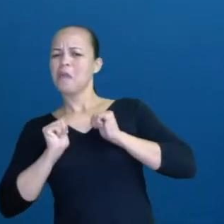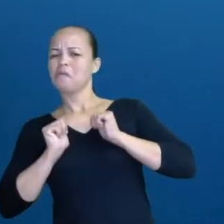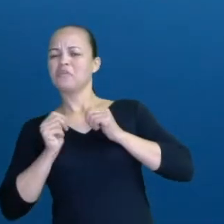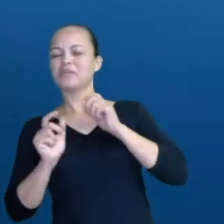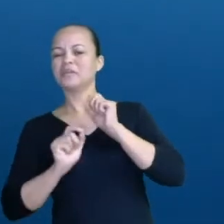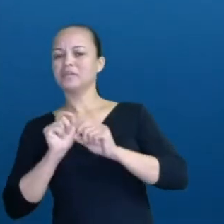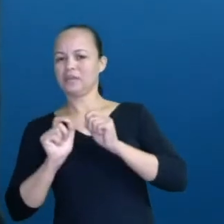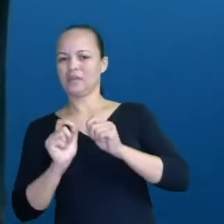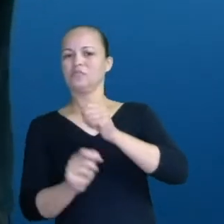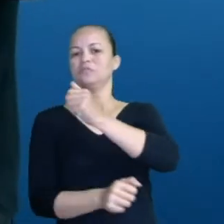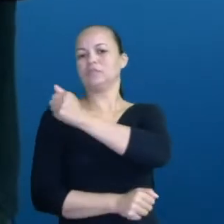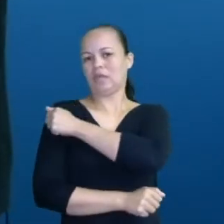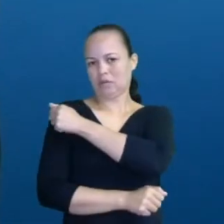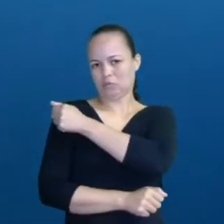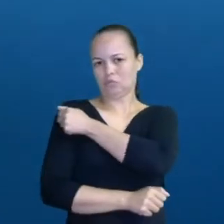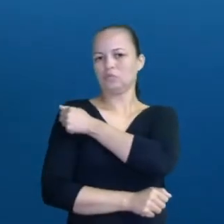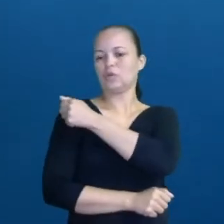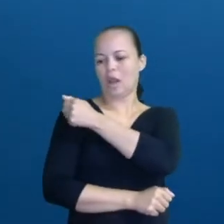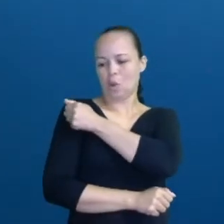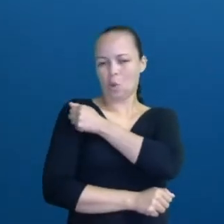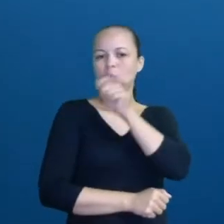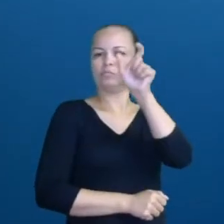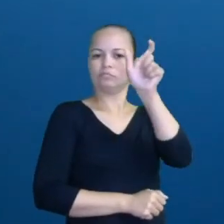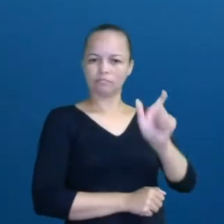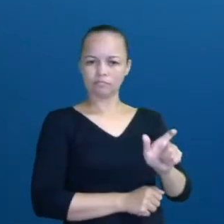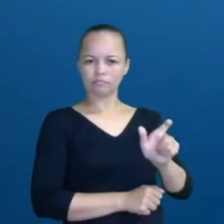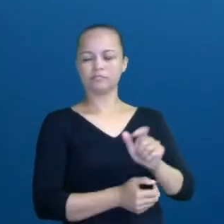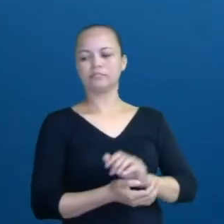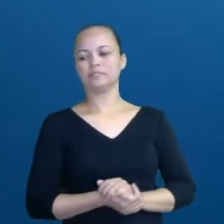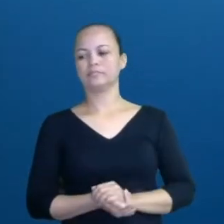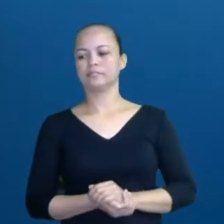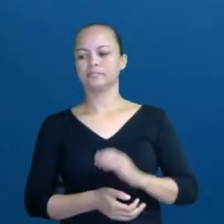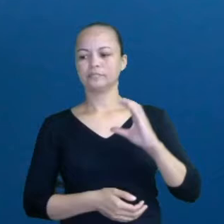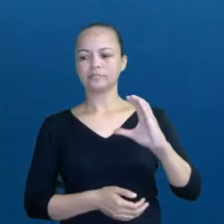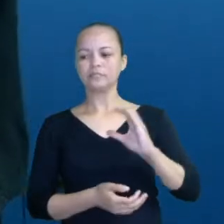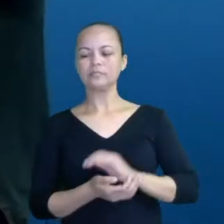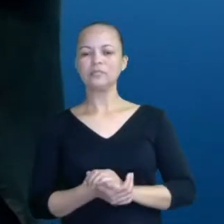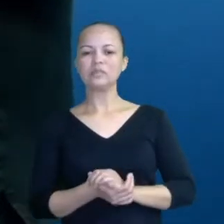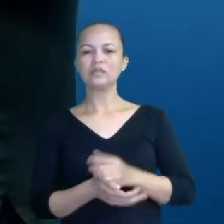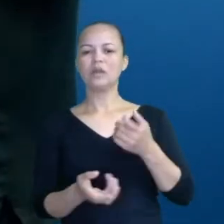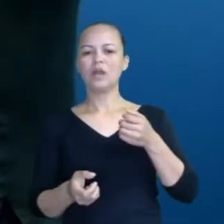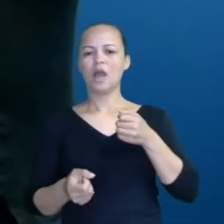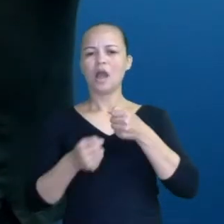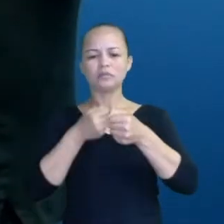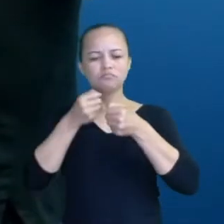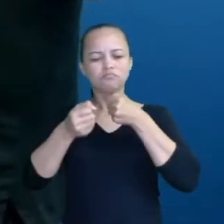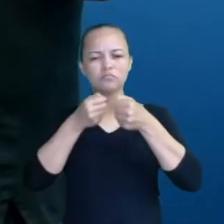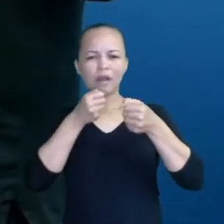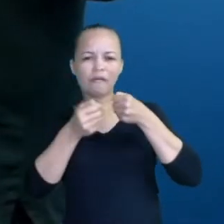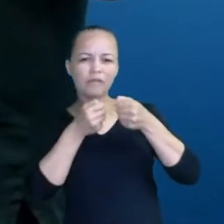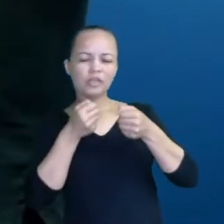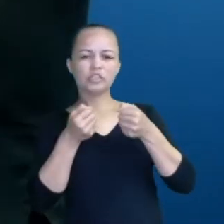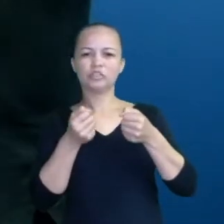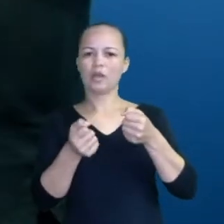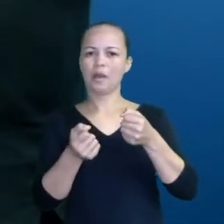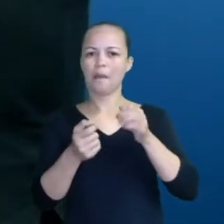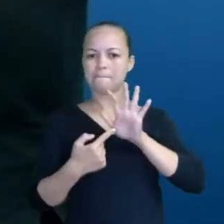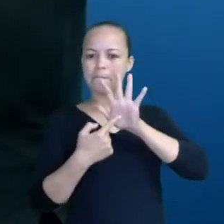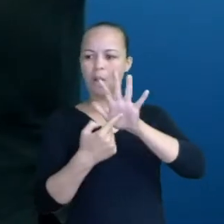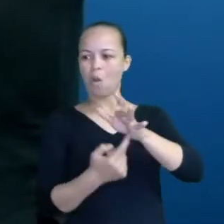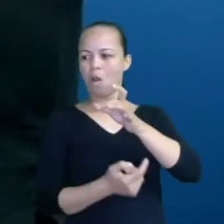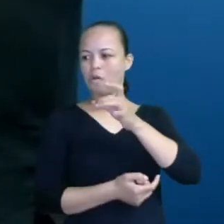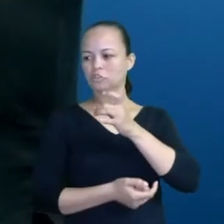alunos é o sujeito da frase. Letra C. O resultado das entrevistas mostra o medo das pessoas.